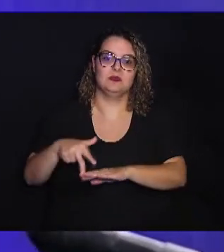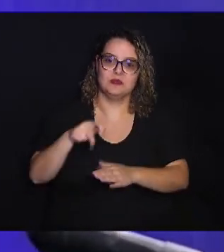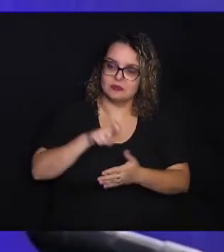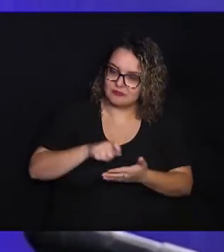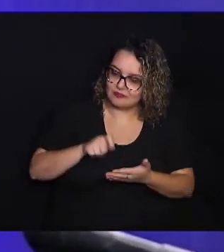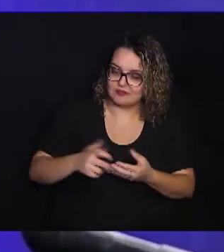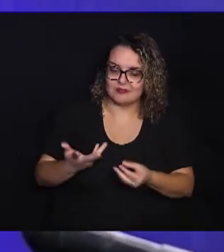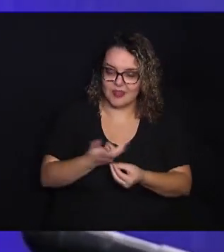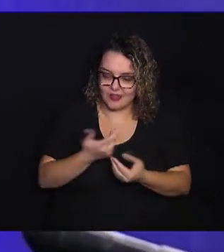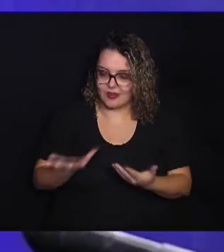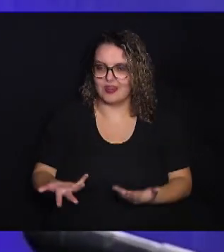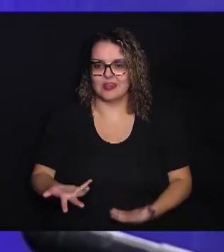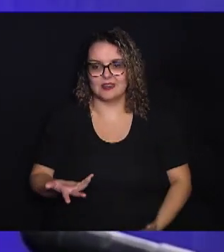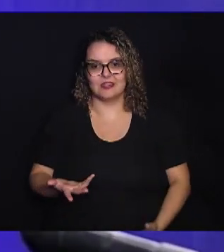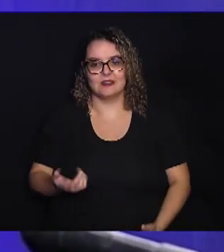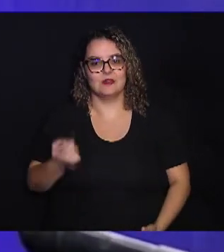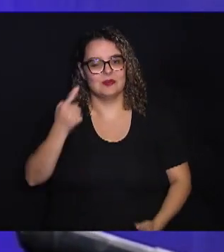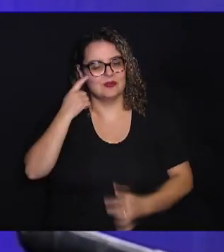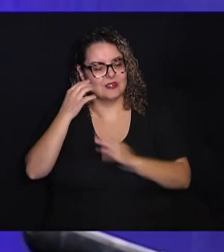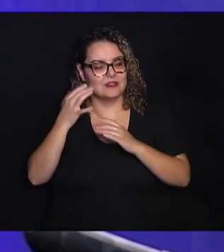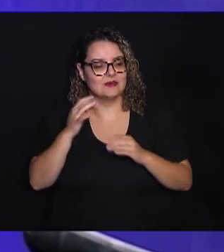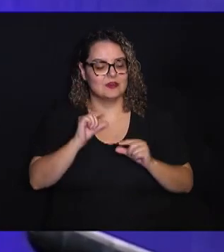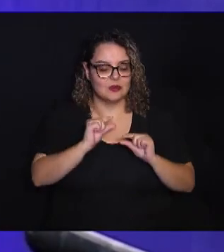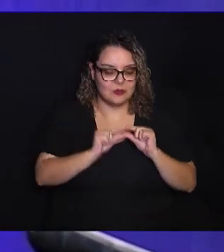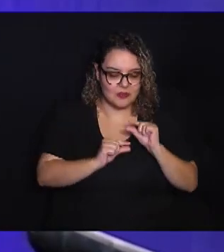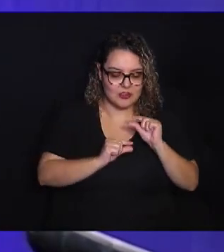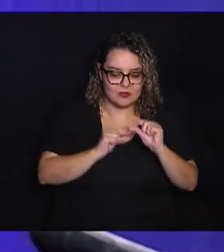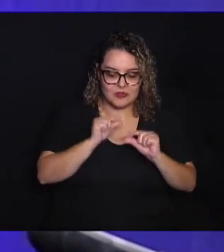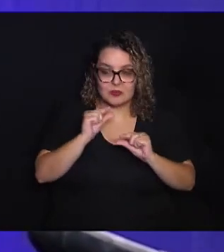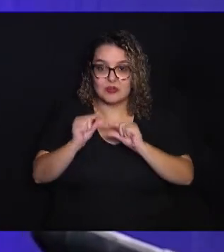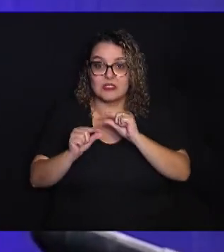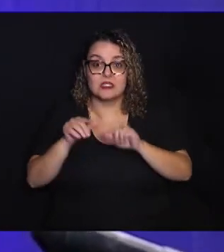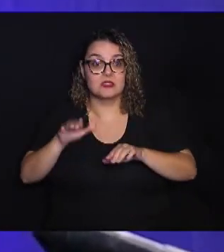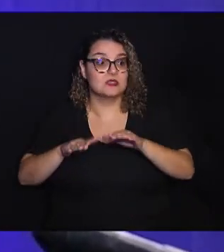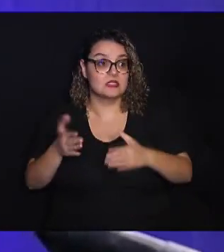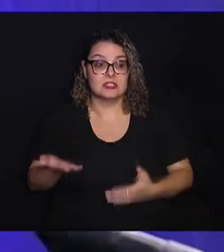fica imaginando, né, aquela sementinha que a gente vai plantando e muitas vezes